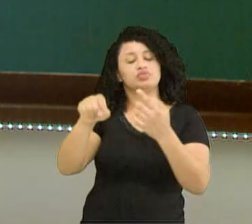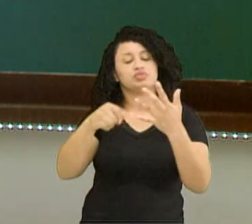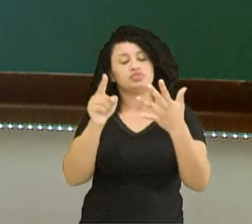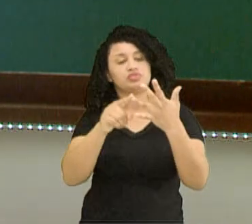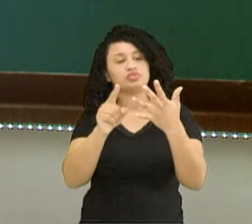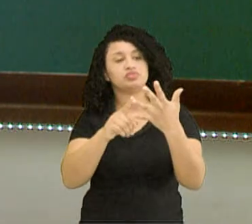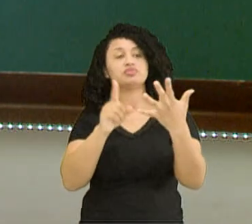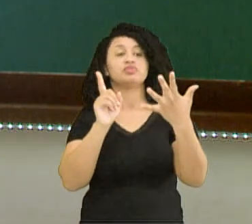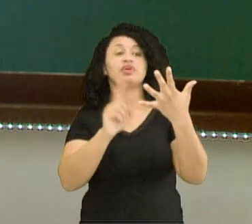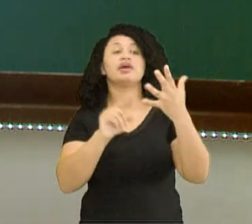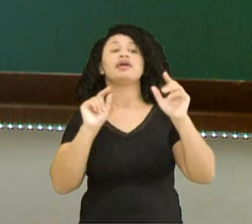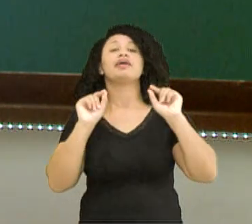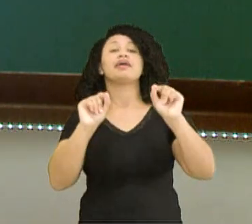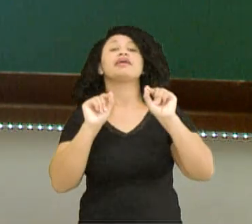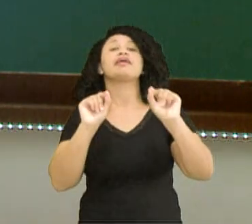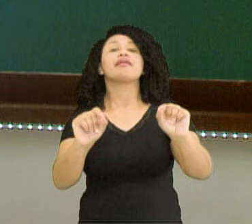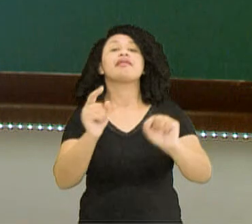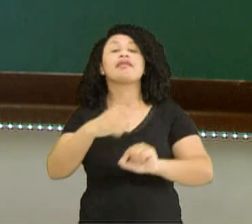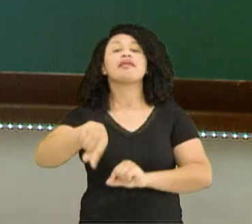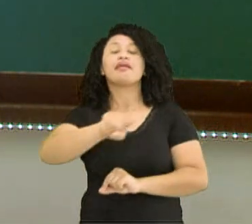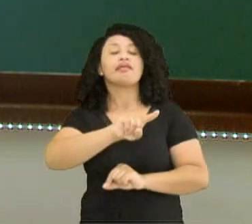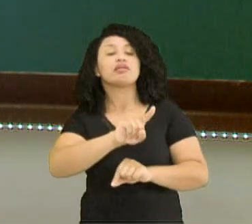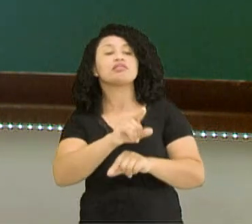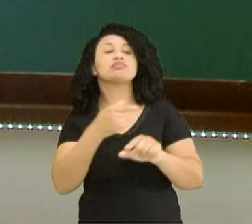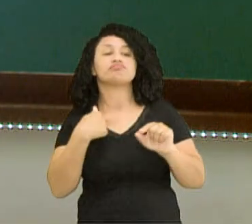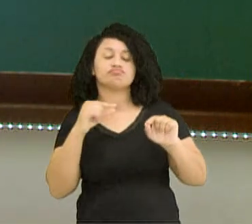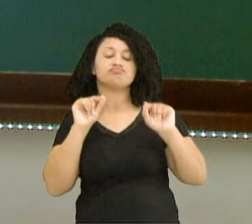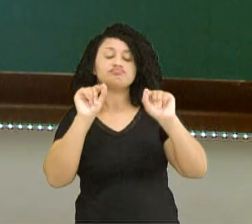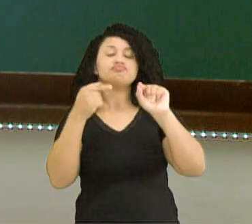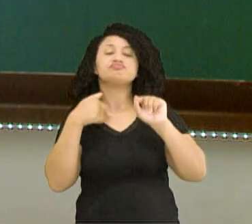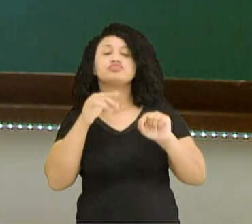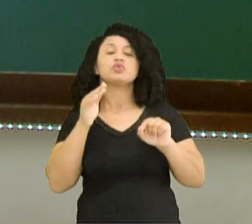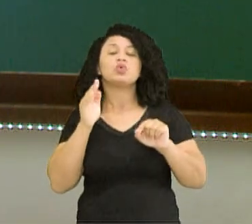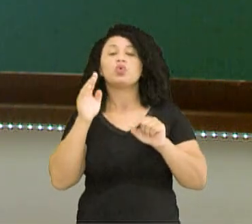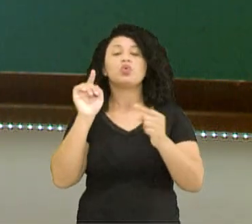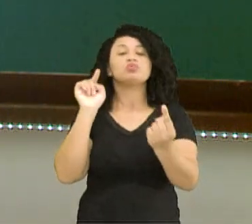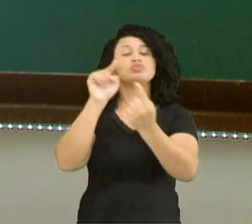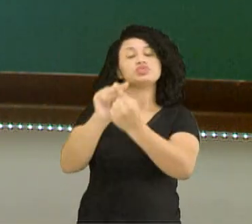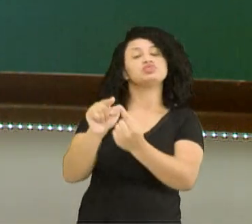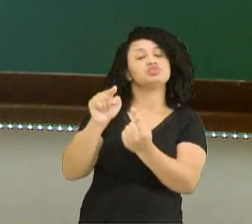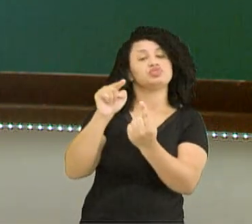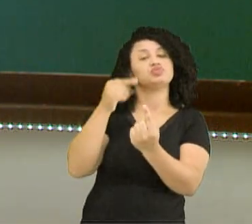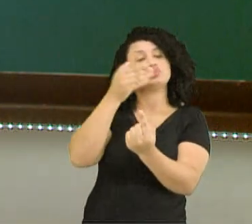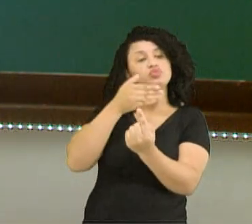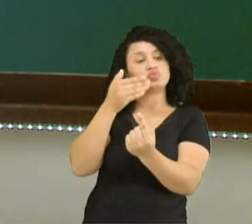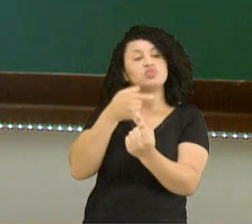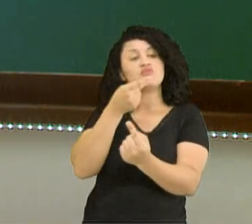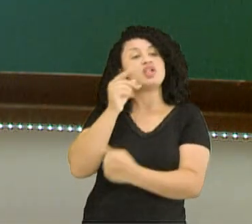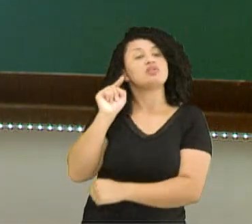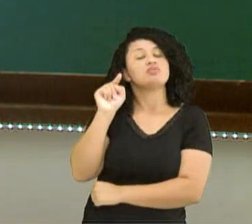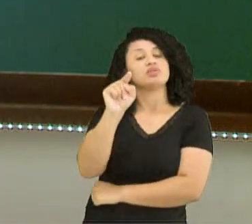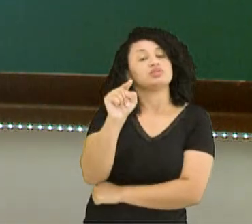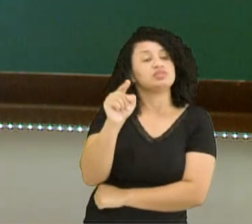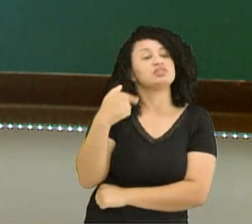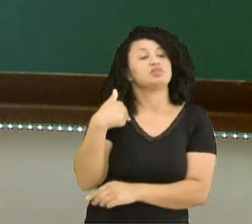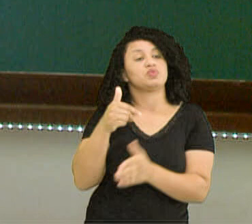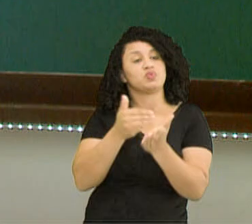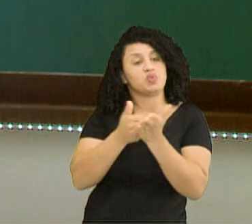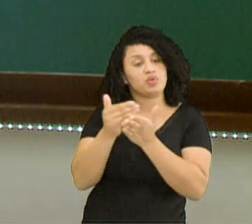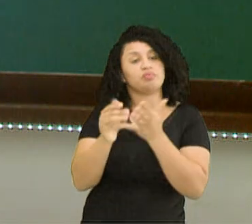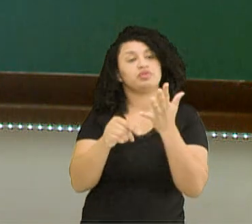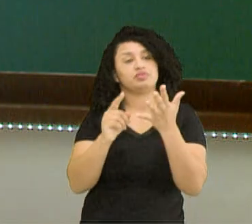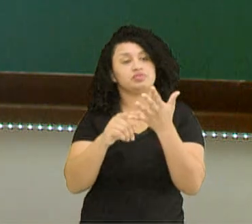para quem que ela fala? Para quem que é endereçado essa campanha? Ela fala para você. Então, na primeira parte.